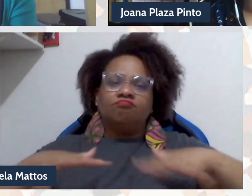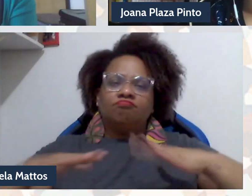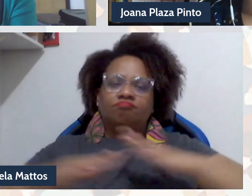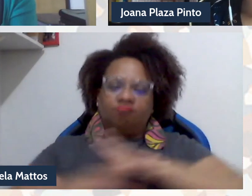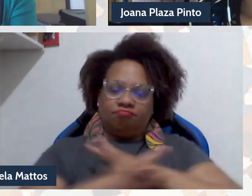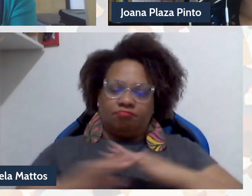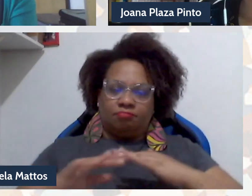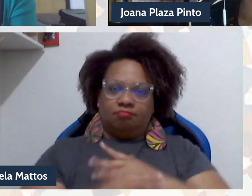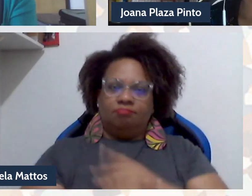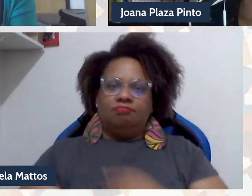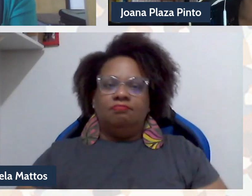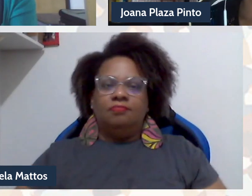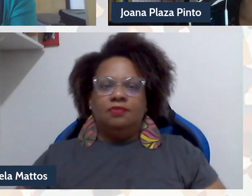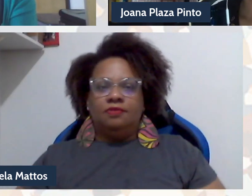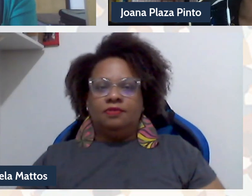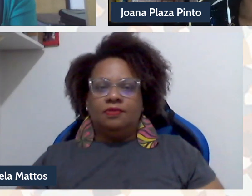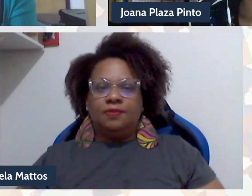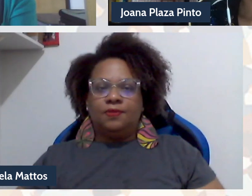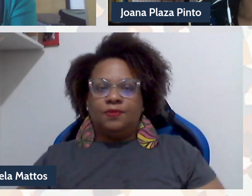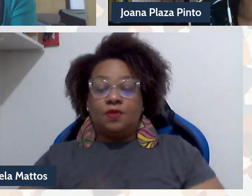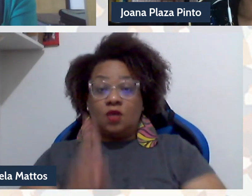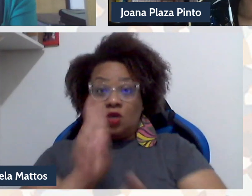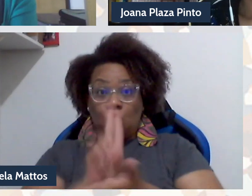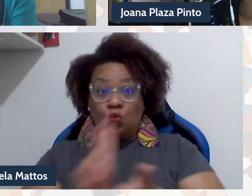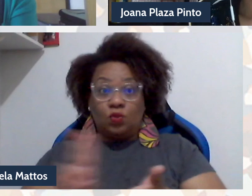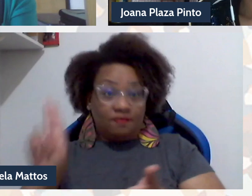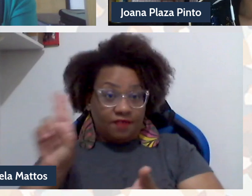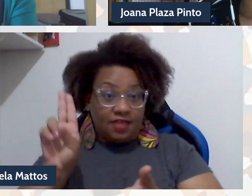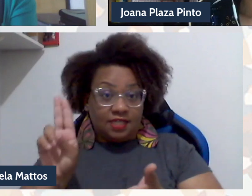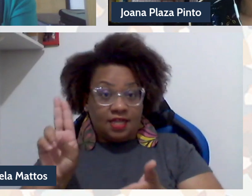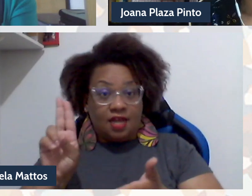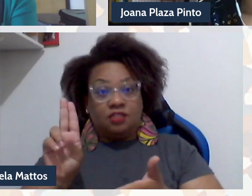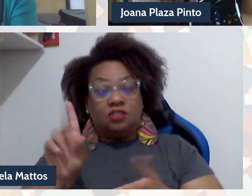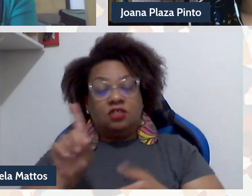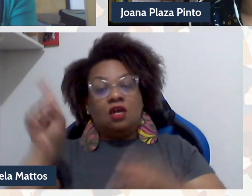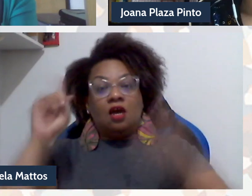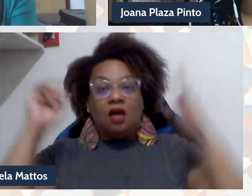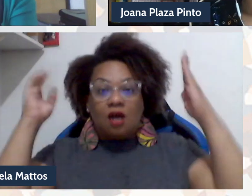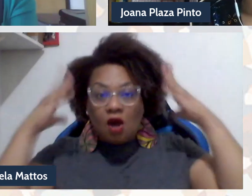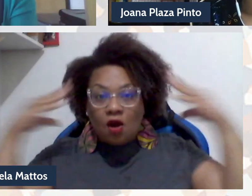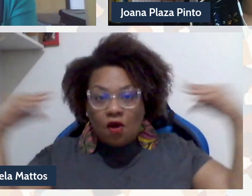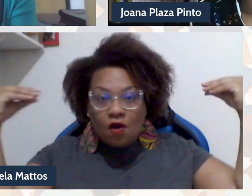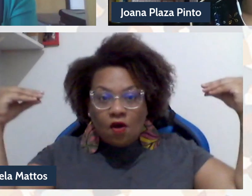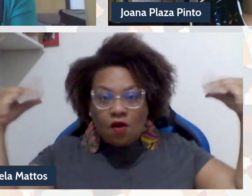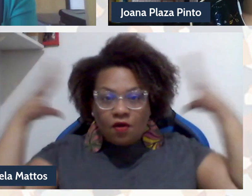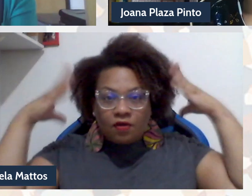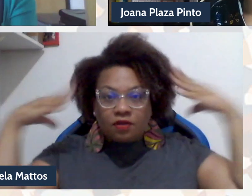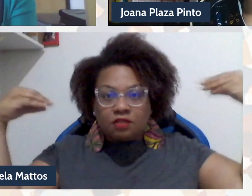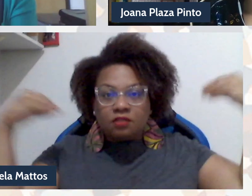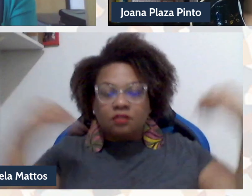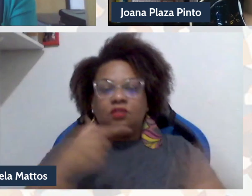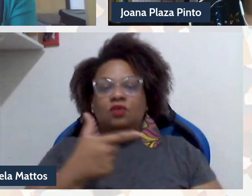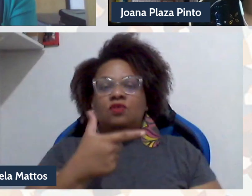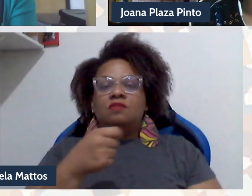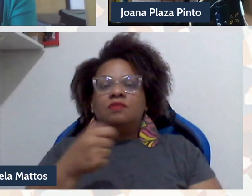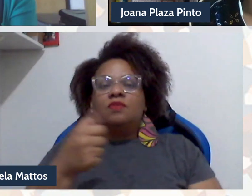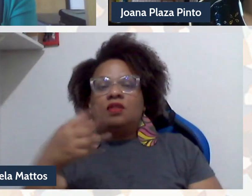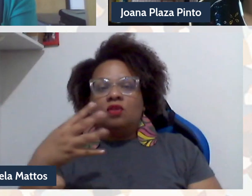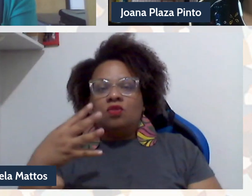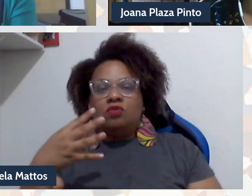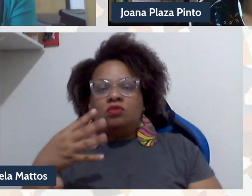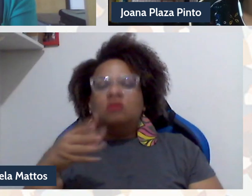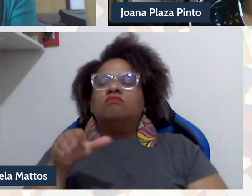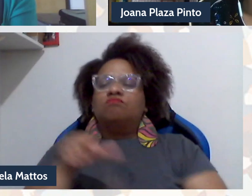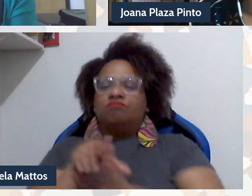Center, Universidade de Tilburg, Holanda, 2014, e sob a supervisão de Jean